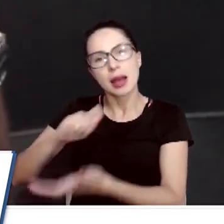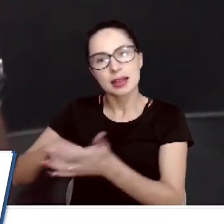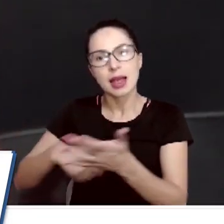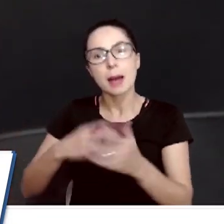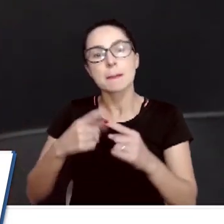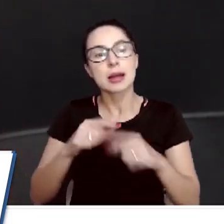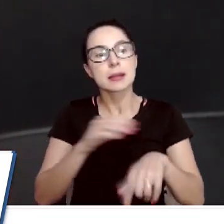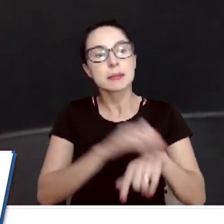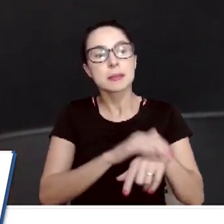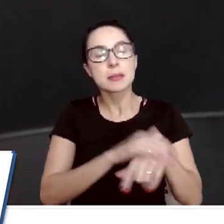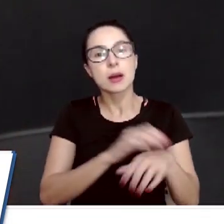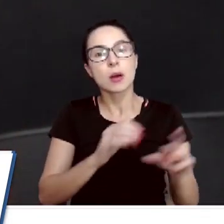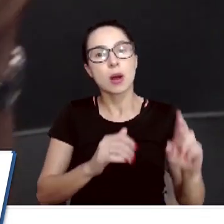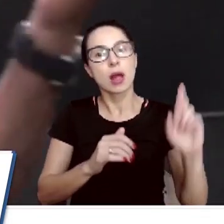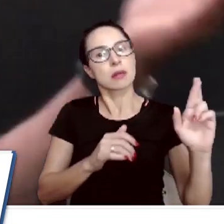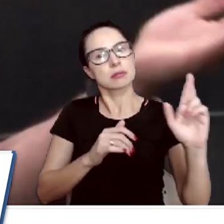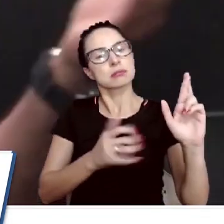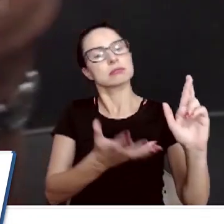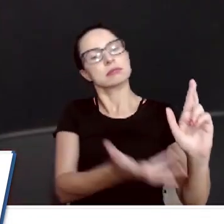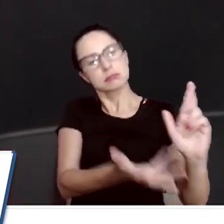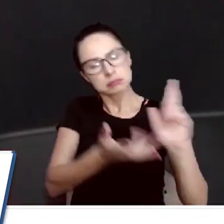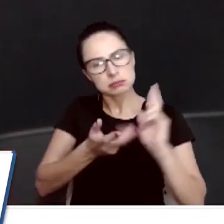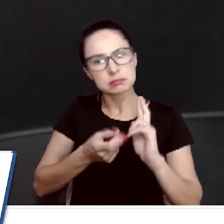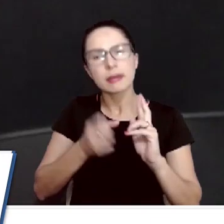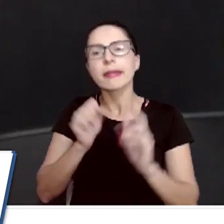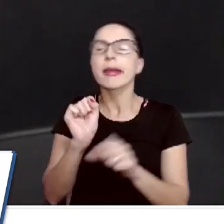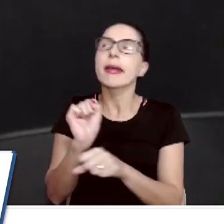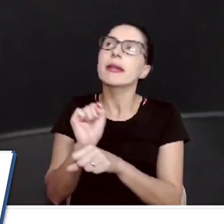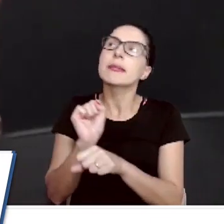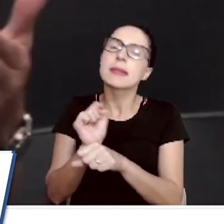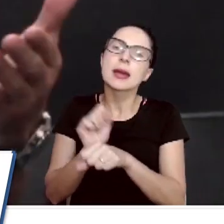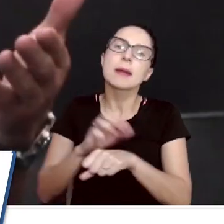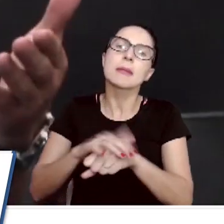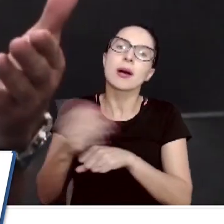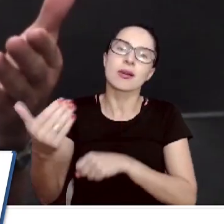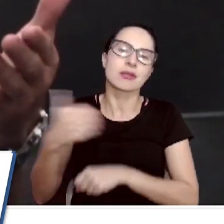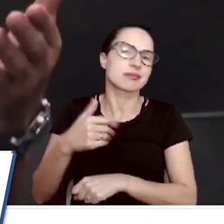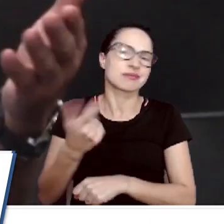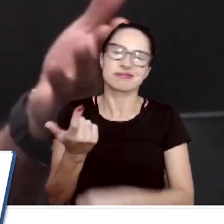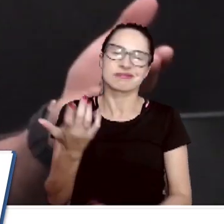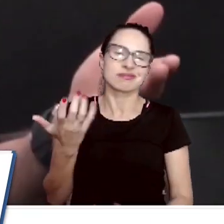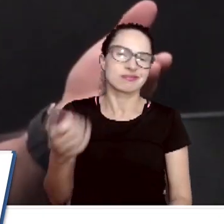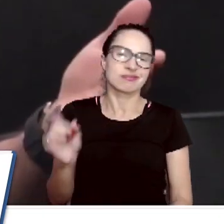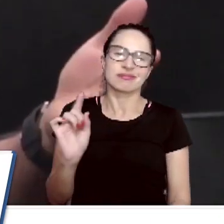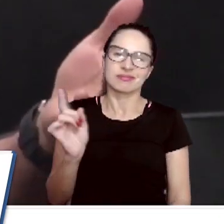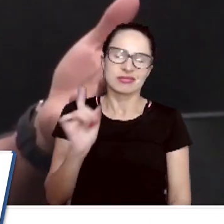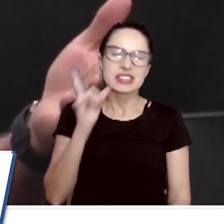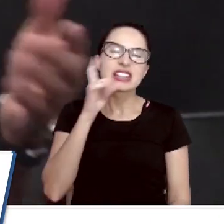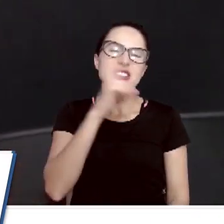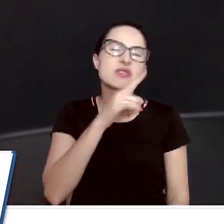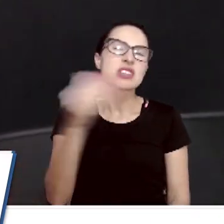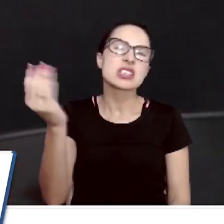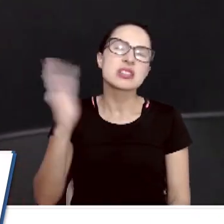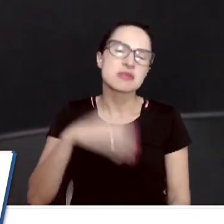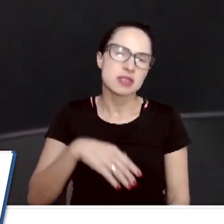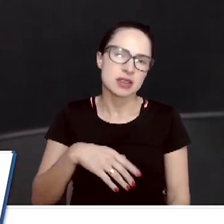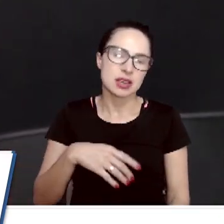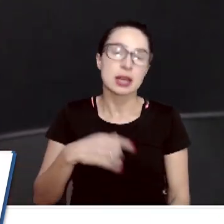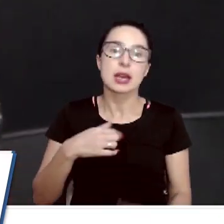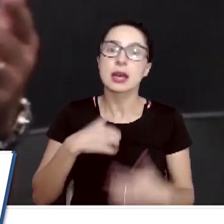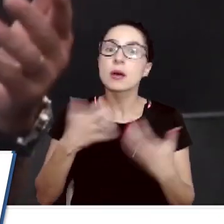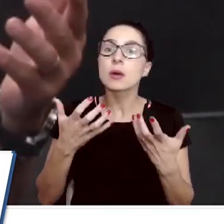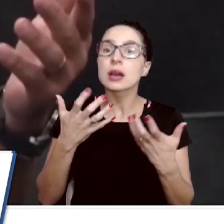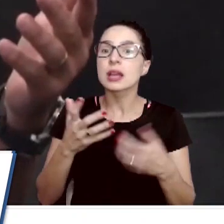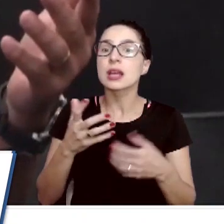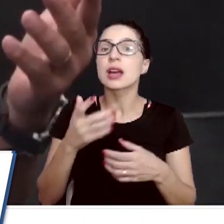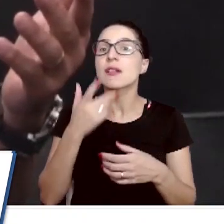deles a responsabilidade que eles têm. Se aguardar que eles venham aqui, eles não vão vir. Dificilmente vão aparecer aqui. E eu queria só citar que eu